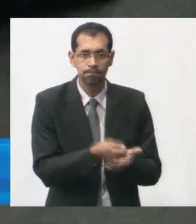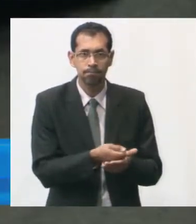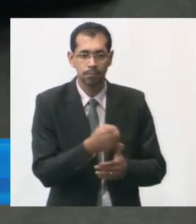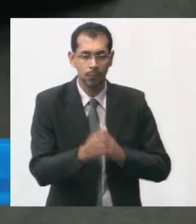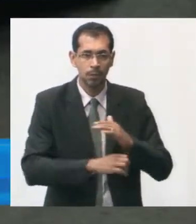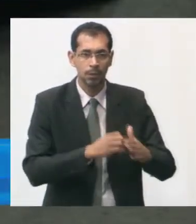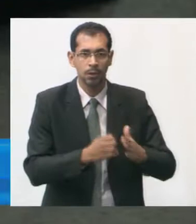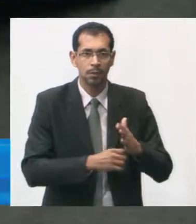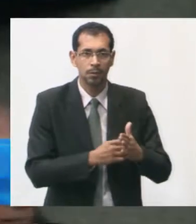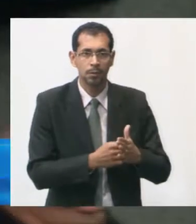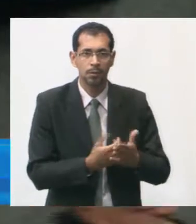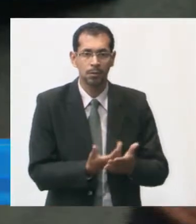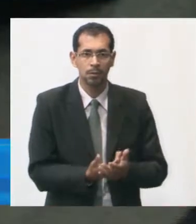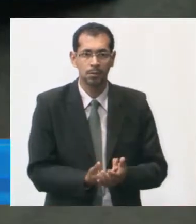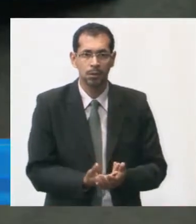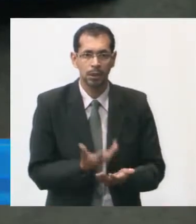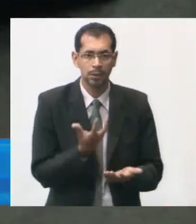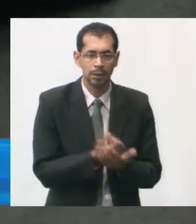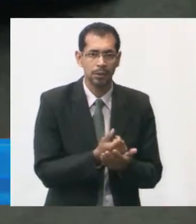saída 18 milhões?